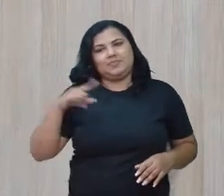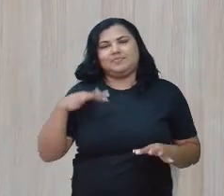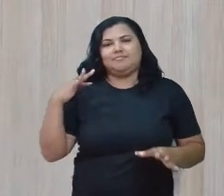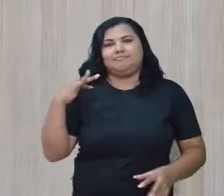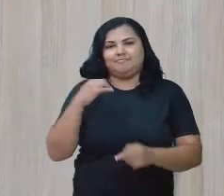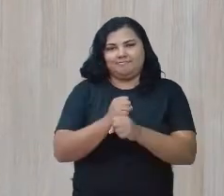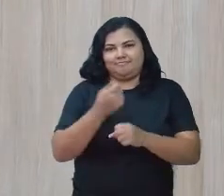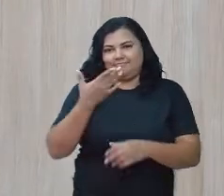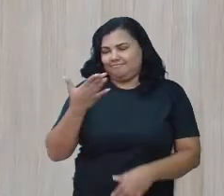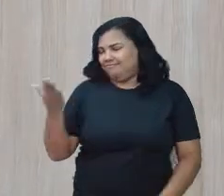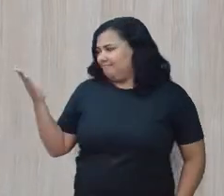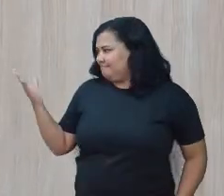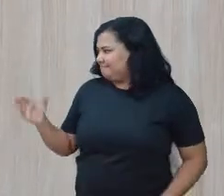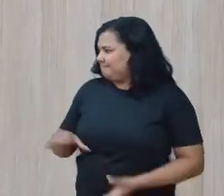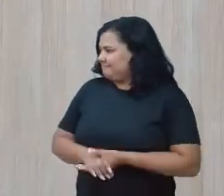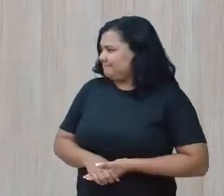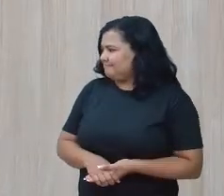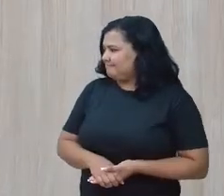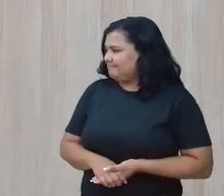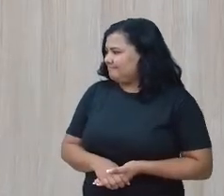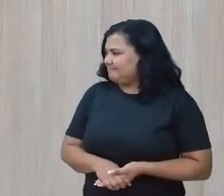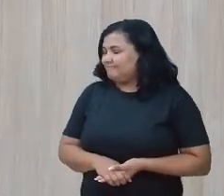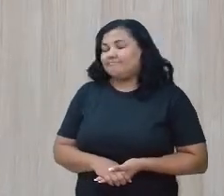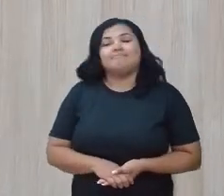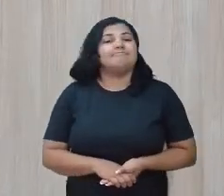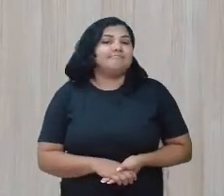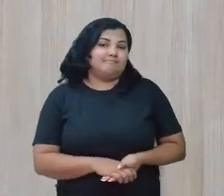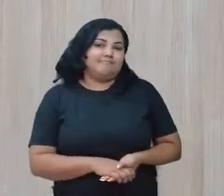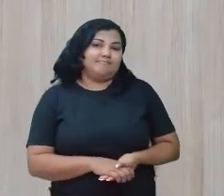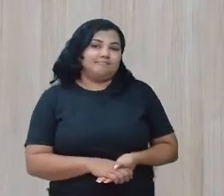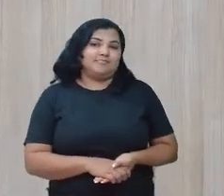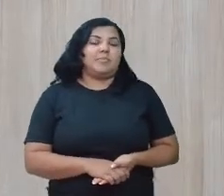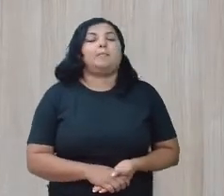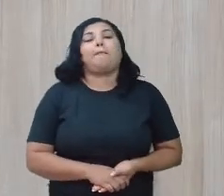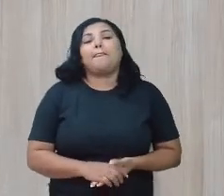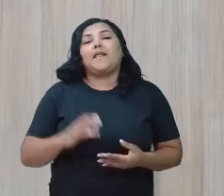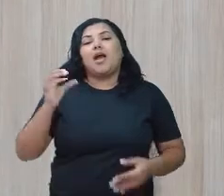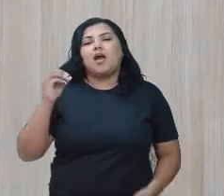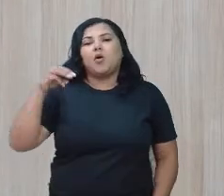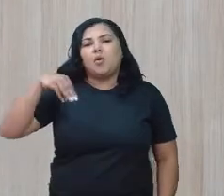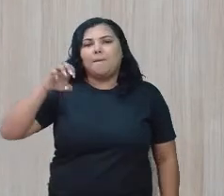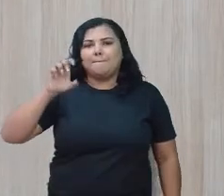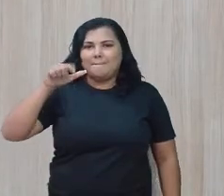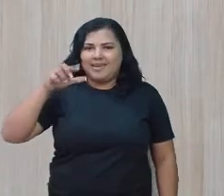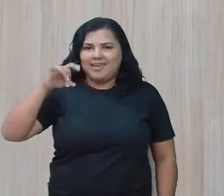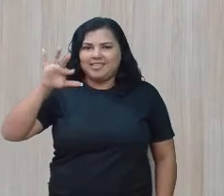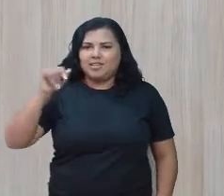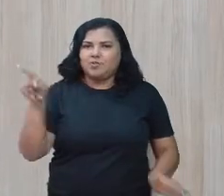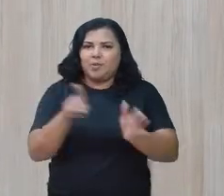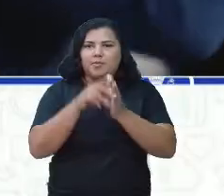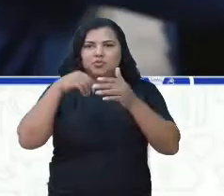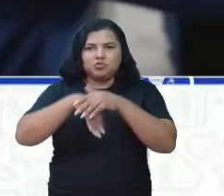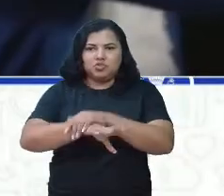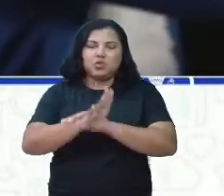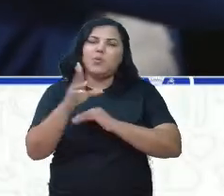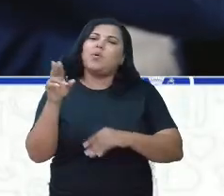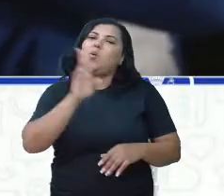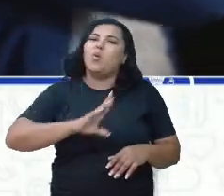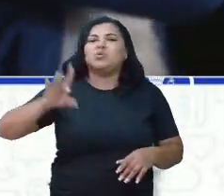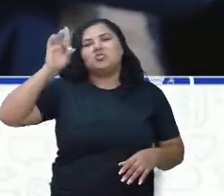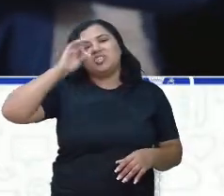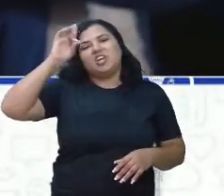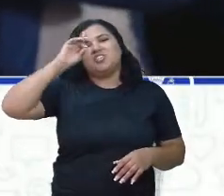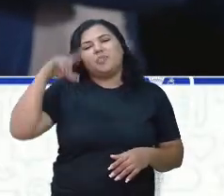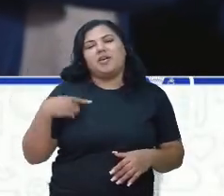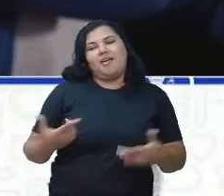isso aí. Então, a comédia de costumes é isso, ela vai buscar essas coisas do cotidiano das pessoas. E